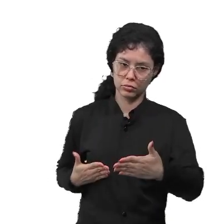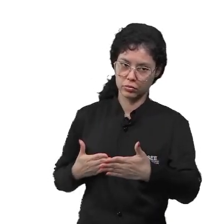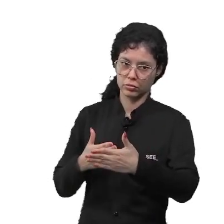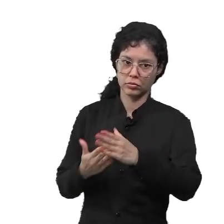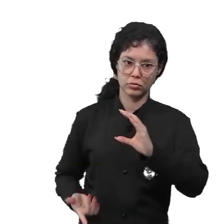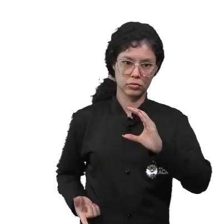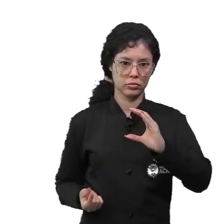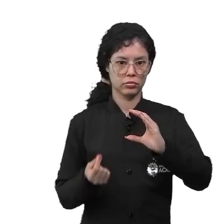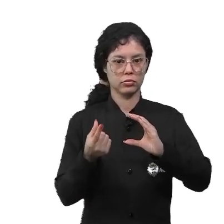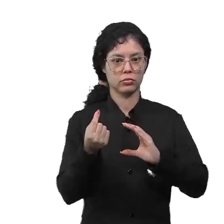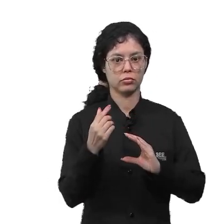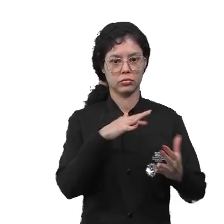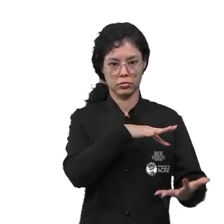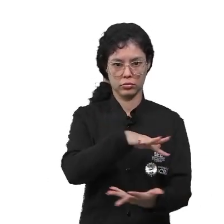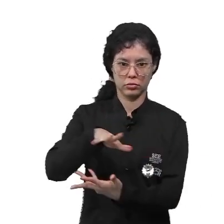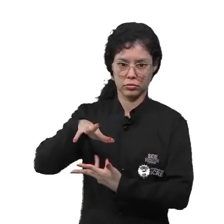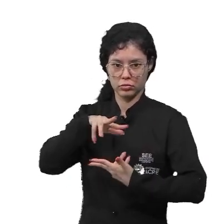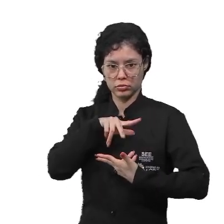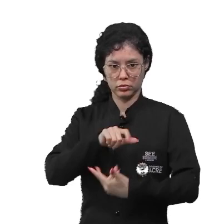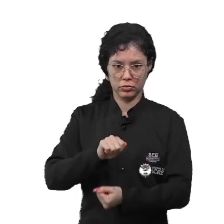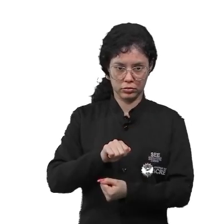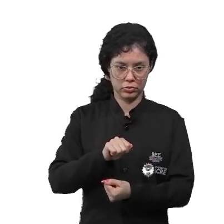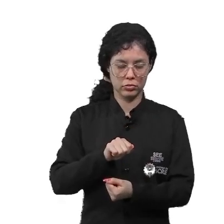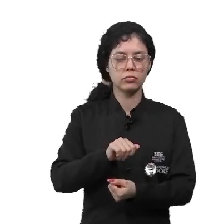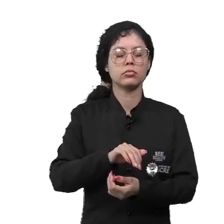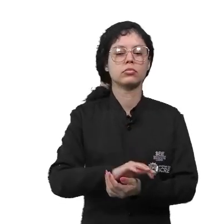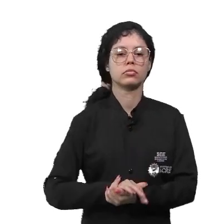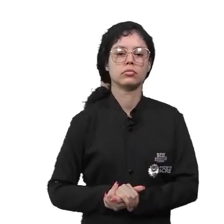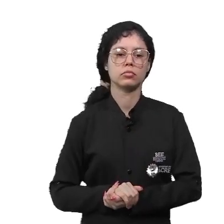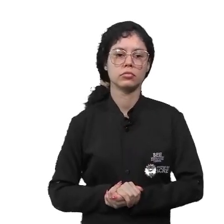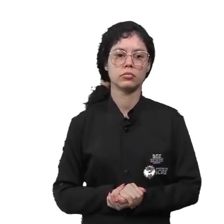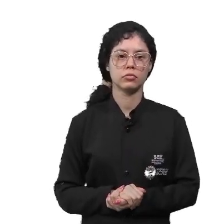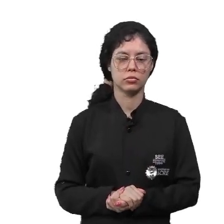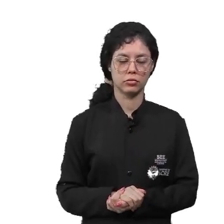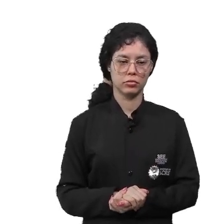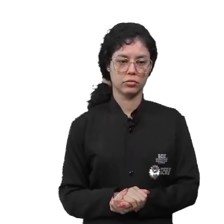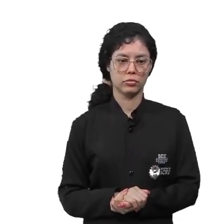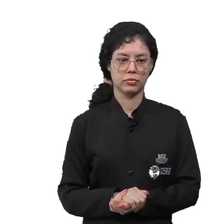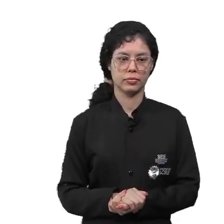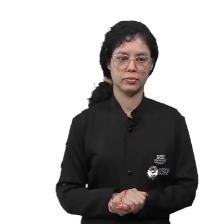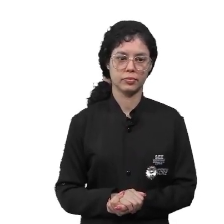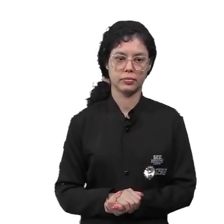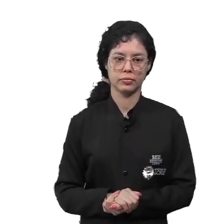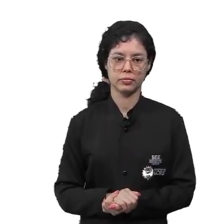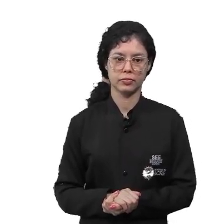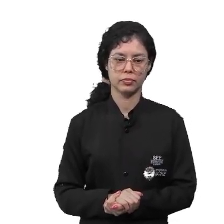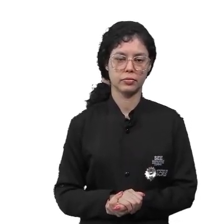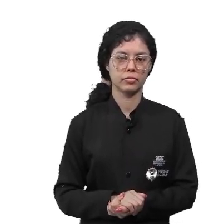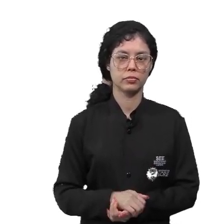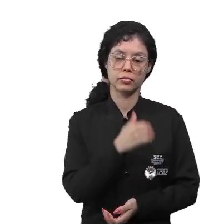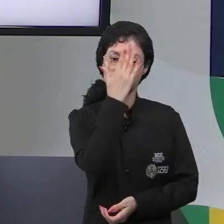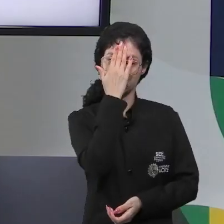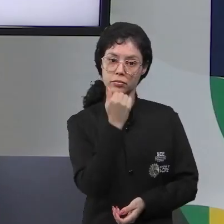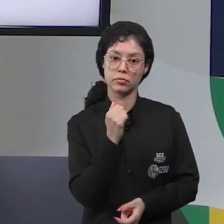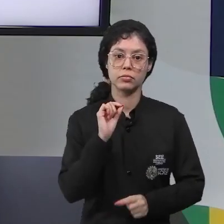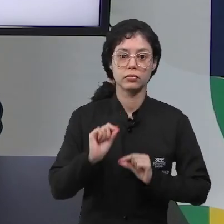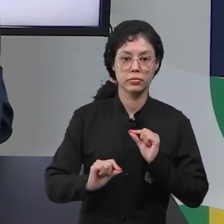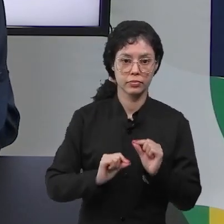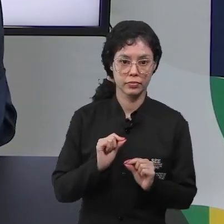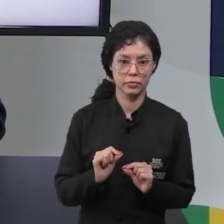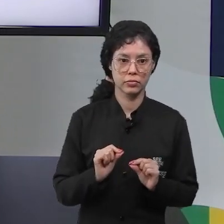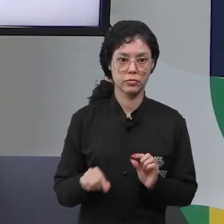se discutem os impactos do capitalismo e da globalização. Nós sabemos que